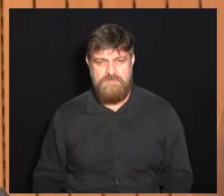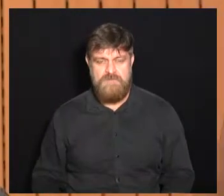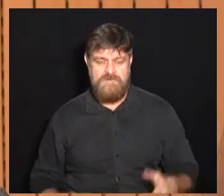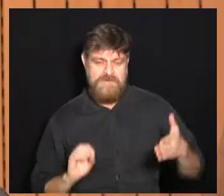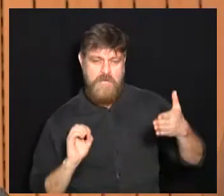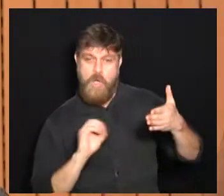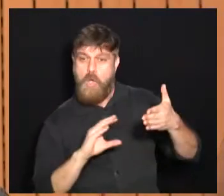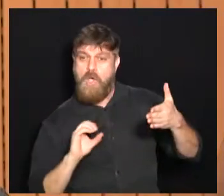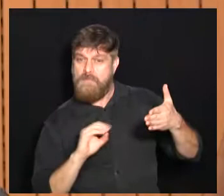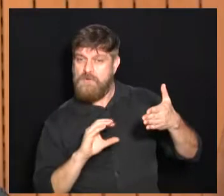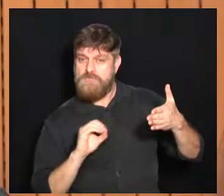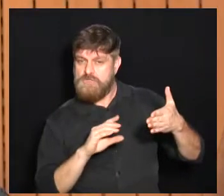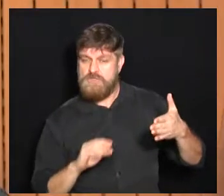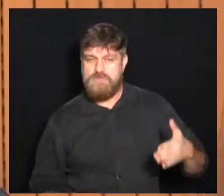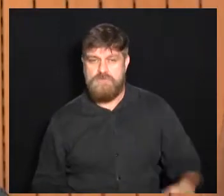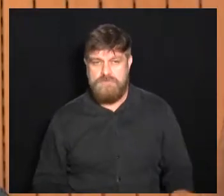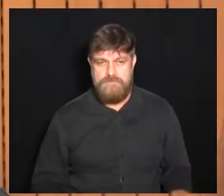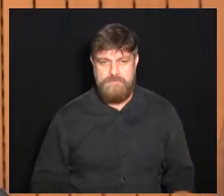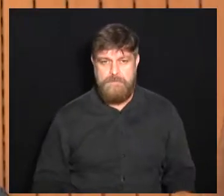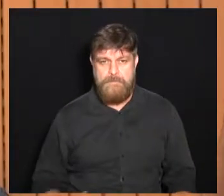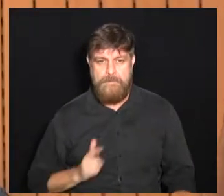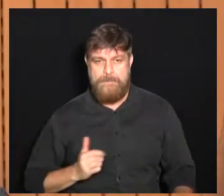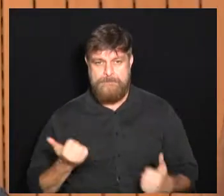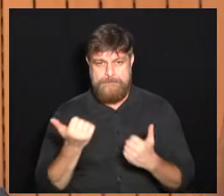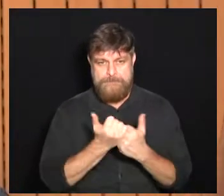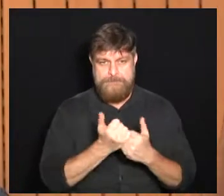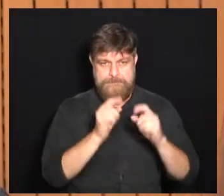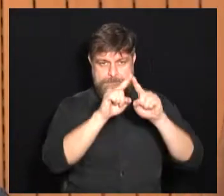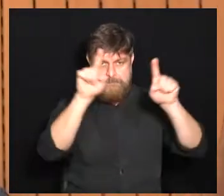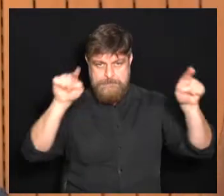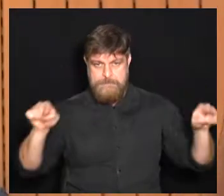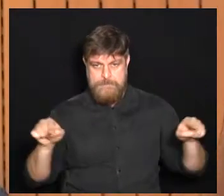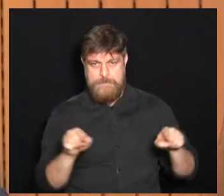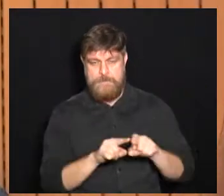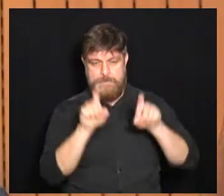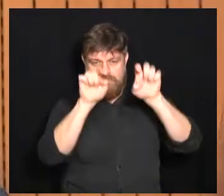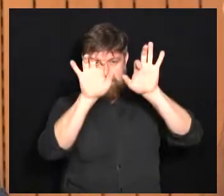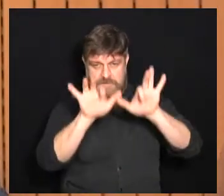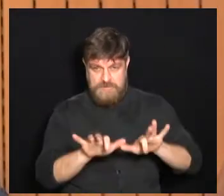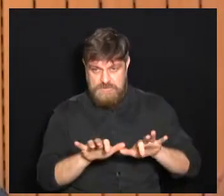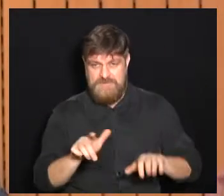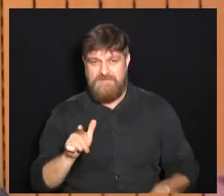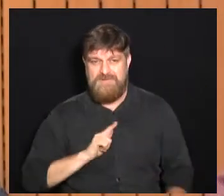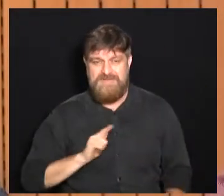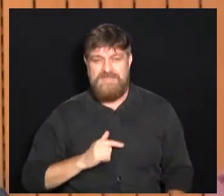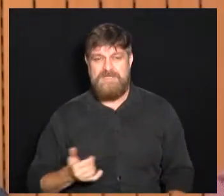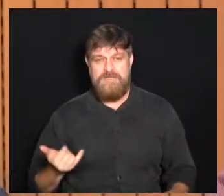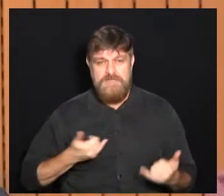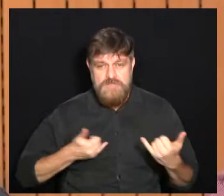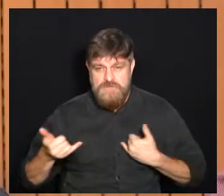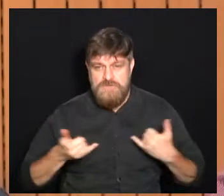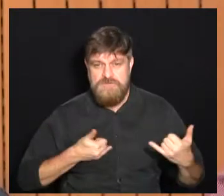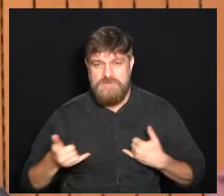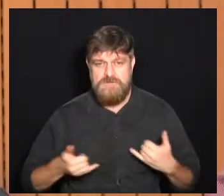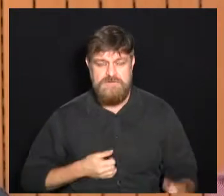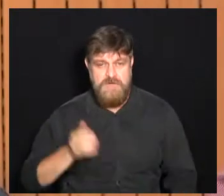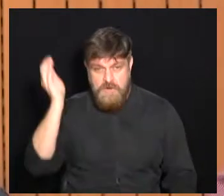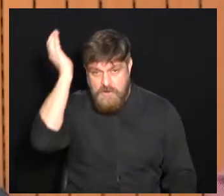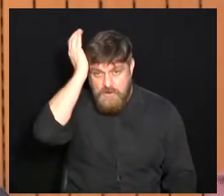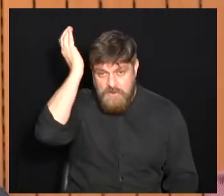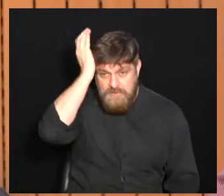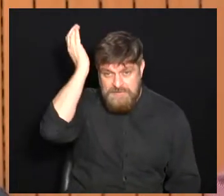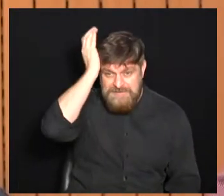projetor interativo que substitui a lousa digital, que nós temos notícia que o SESI esse